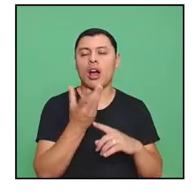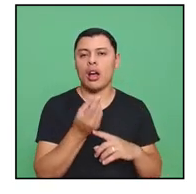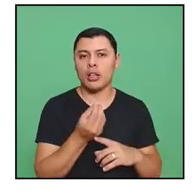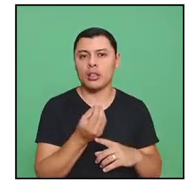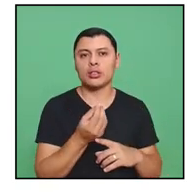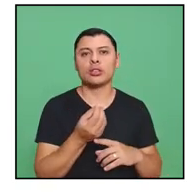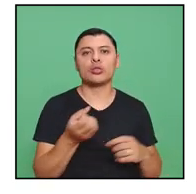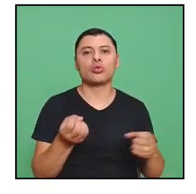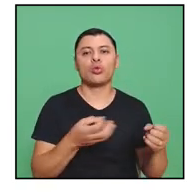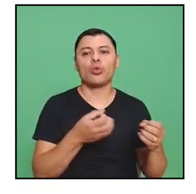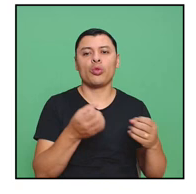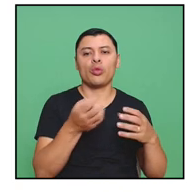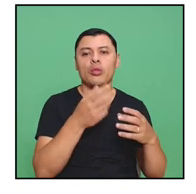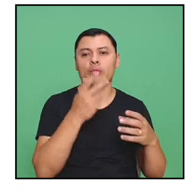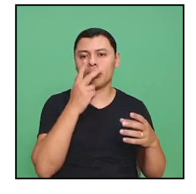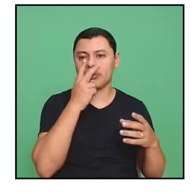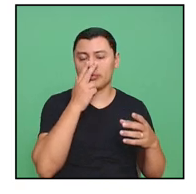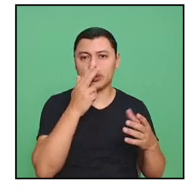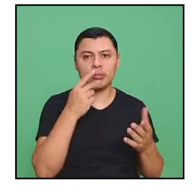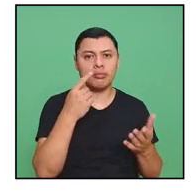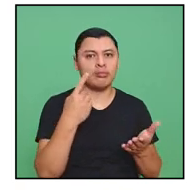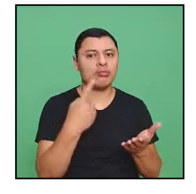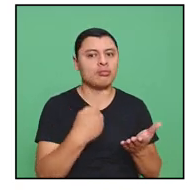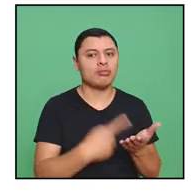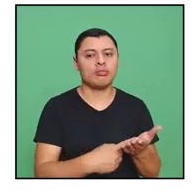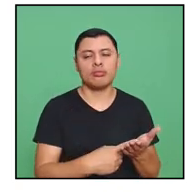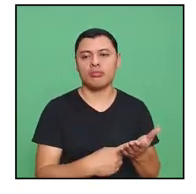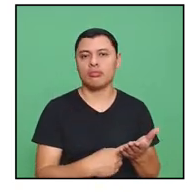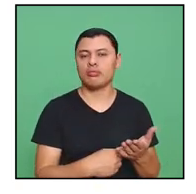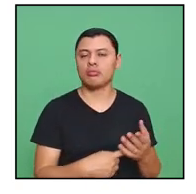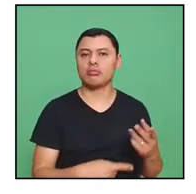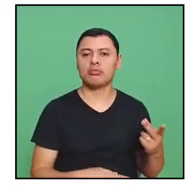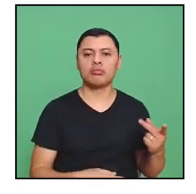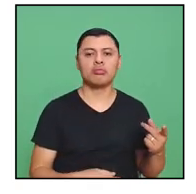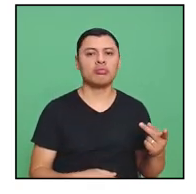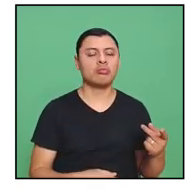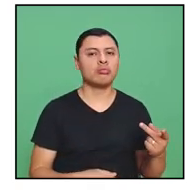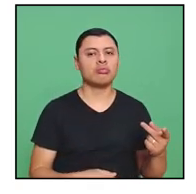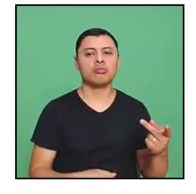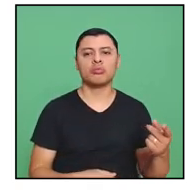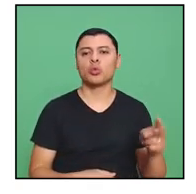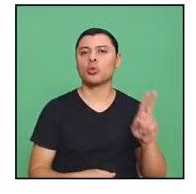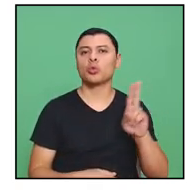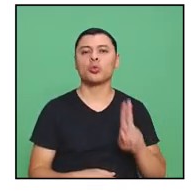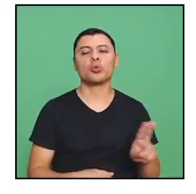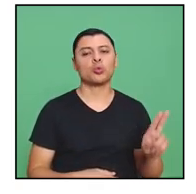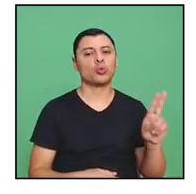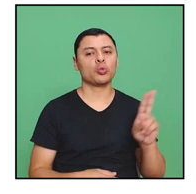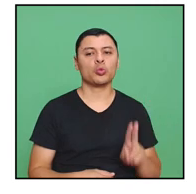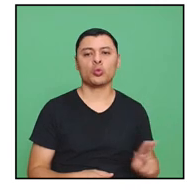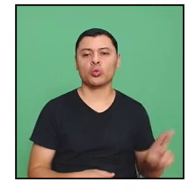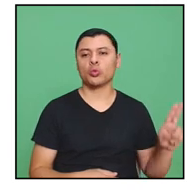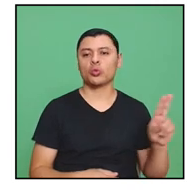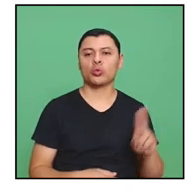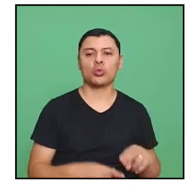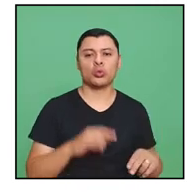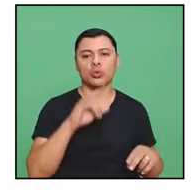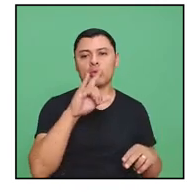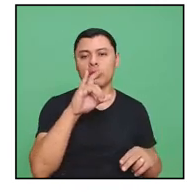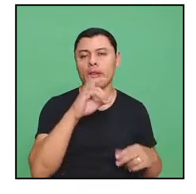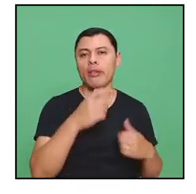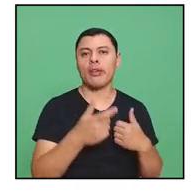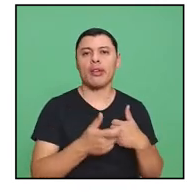tradicional parecem ter feito um pacto assim, vitalício de consumo de imagem, de like e